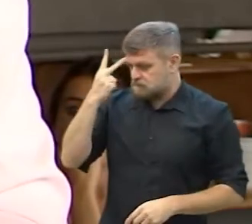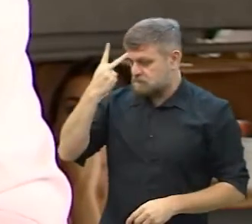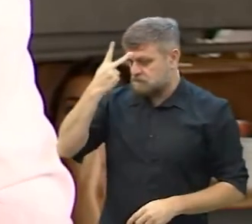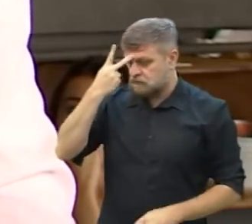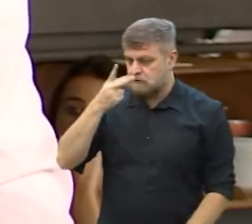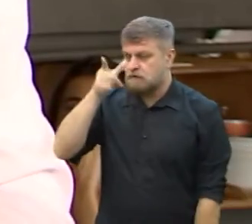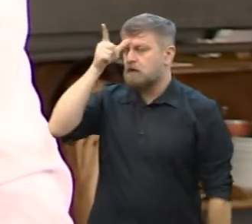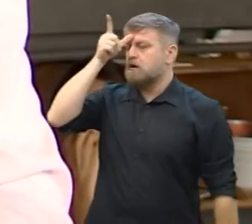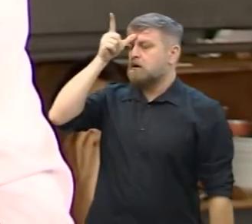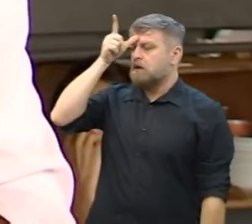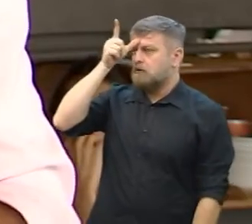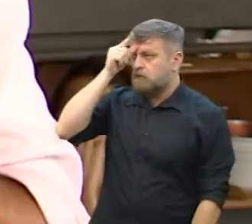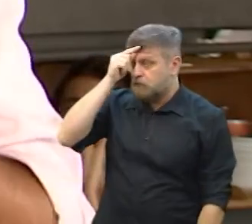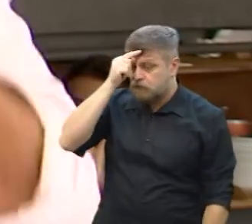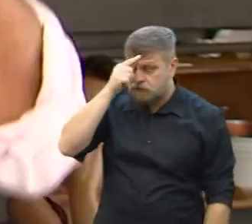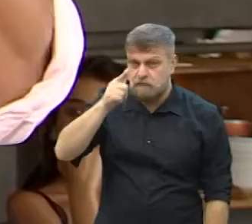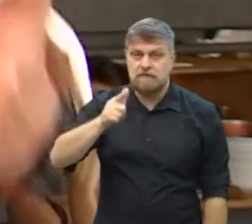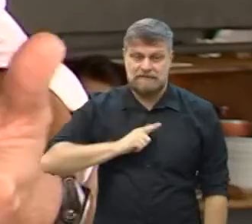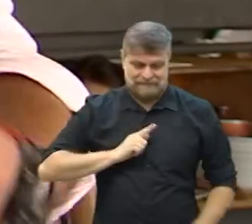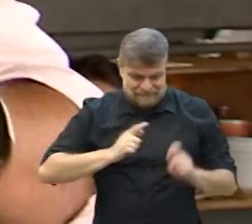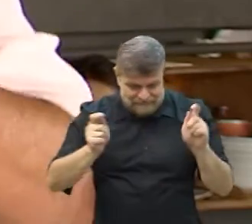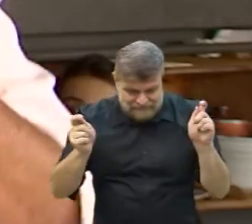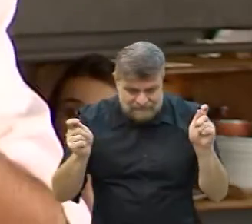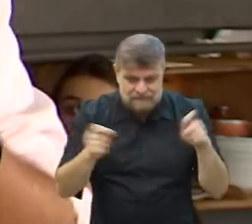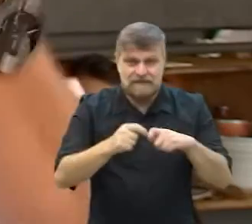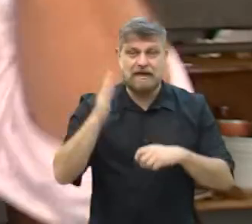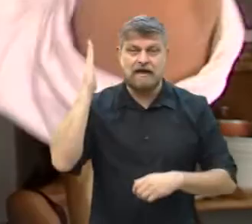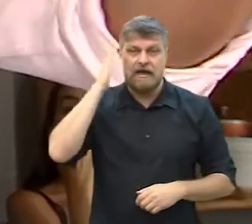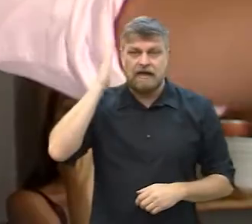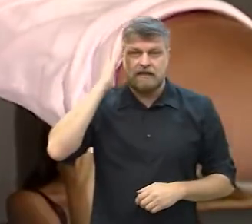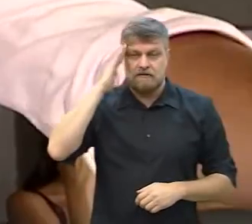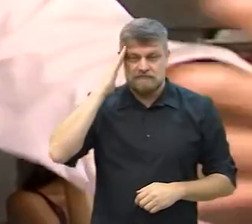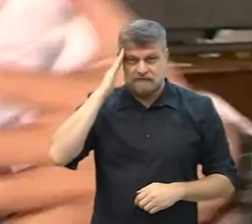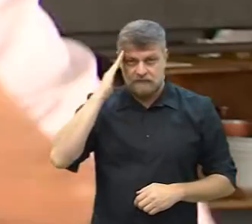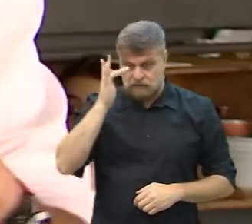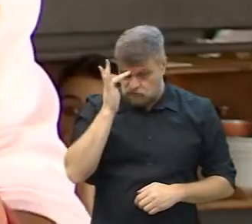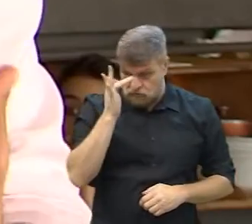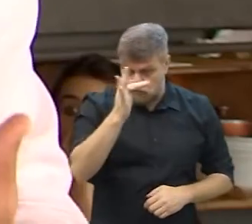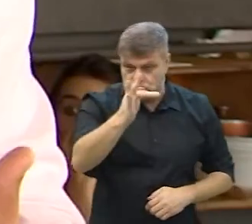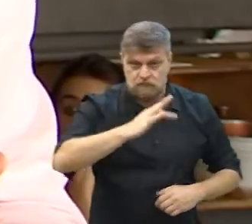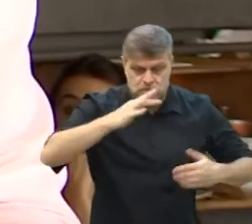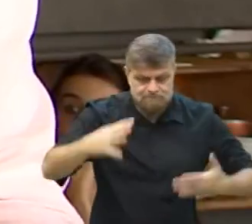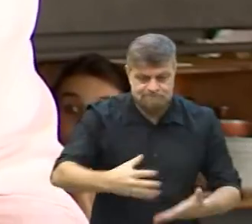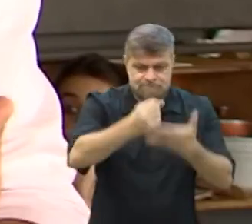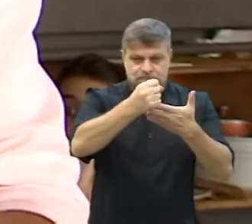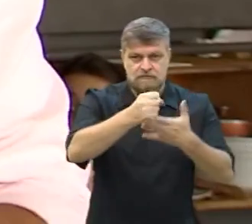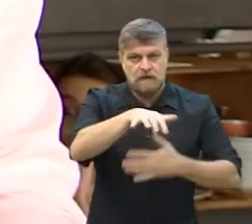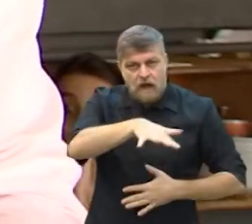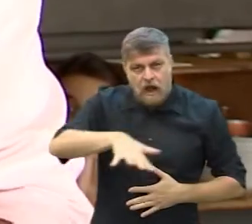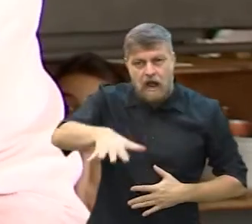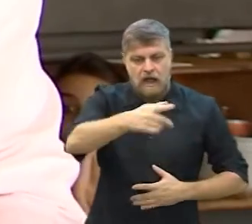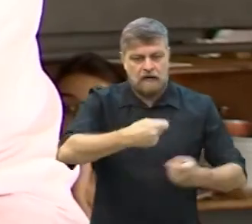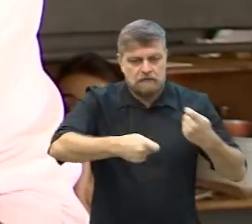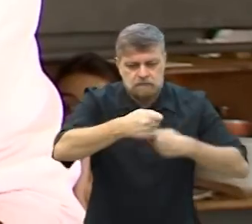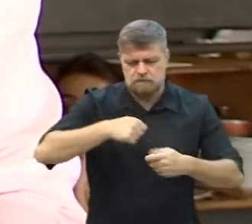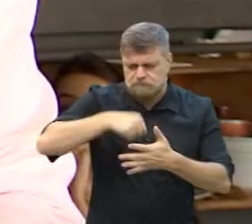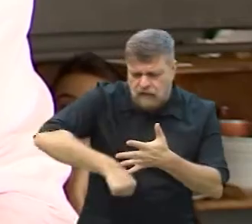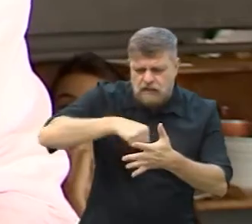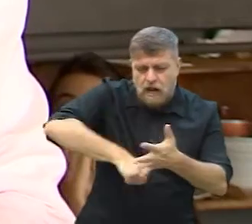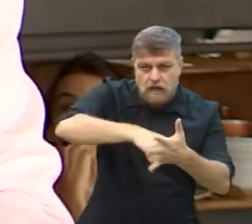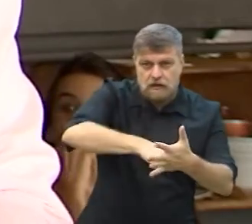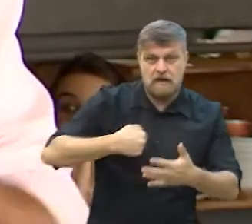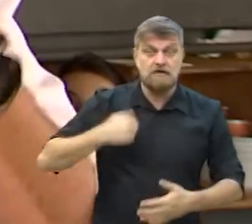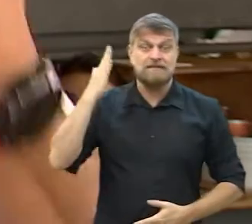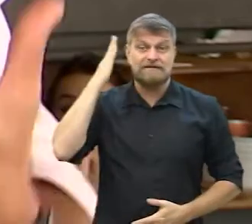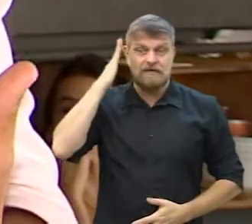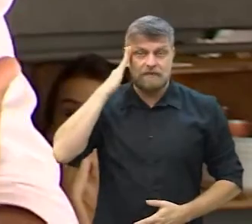já muda bastante. Então, o pessoal já, agora eu tenho uma luz no fim do túnel, eu sei que em tanto tempo a gente vai se recuperar, e o nosso setor é um setor que é muito